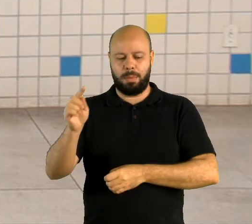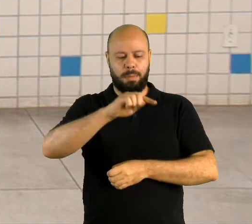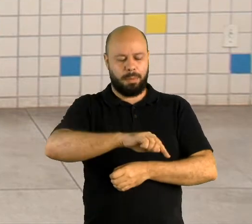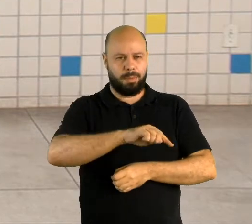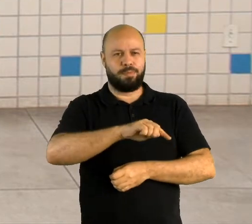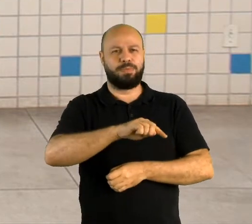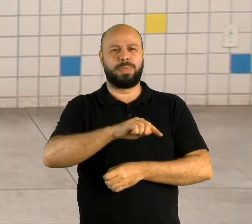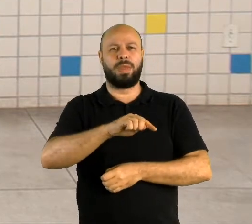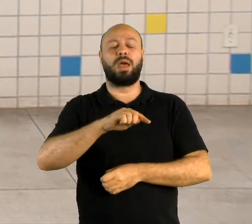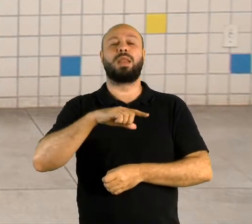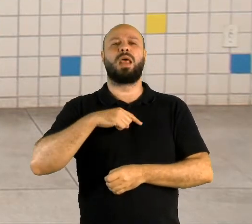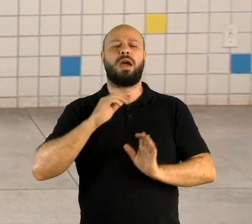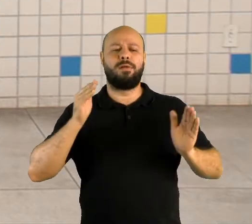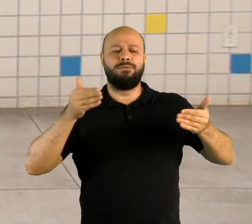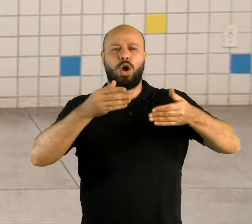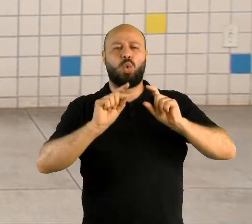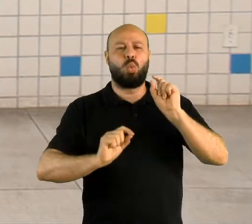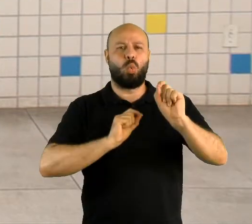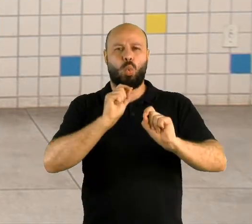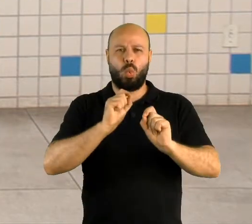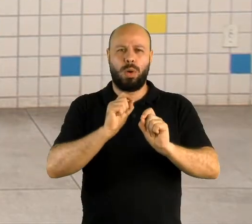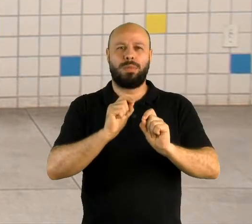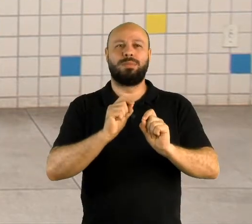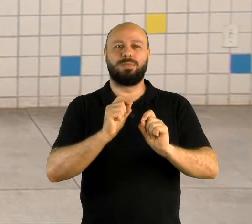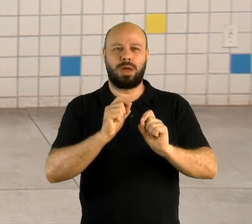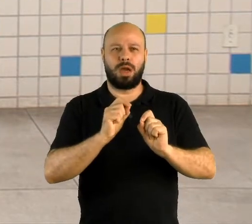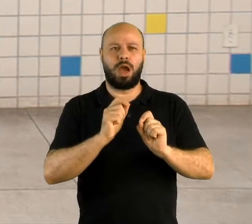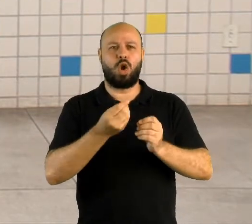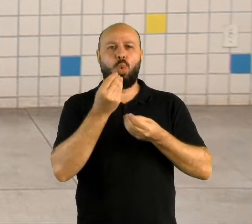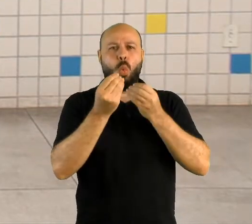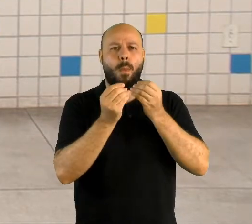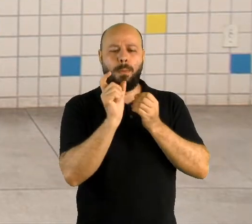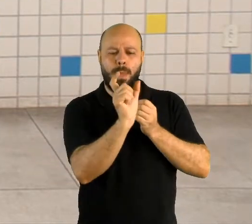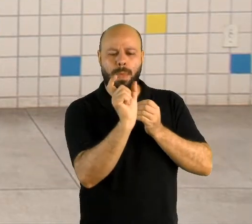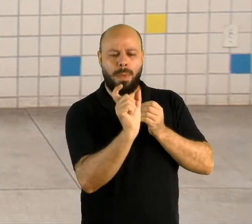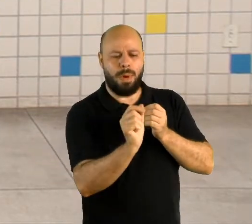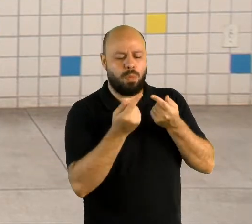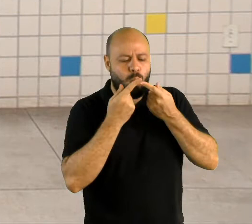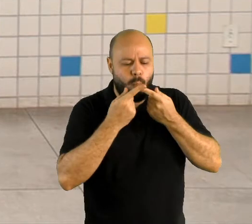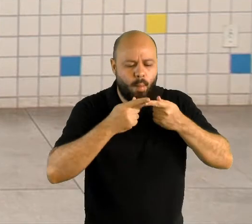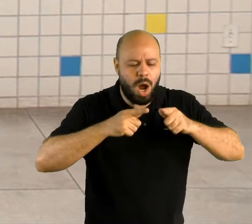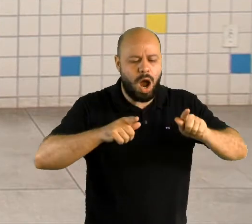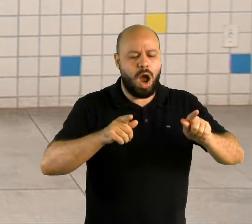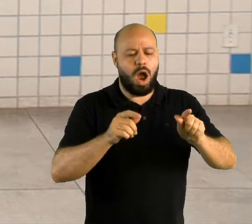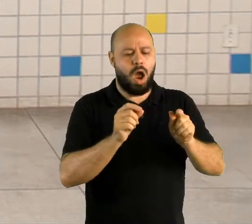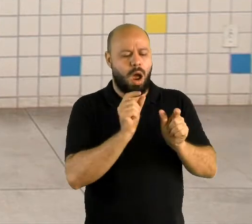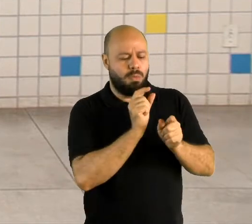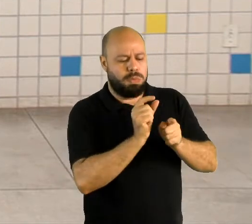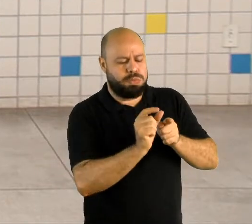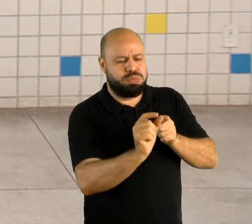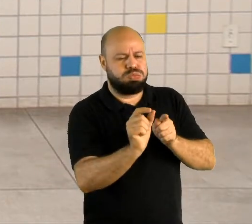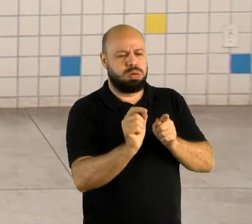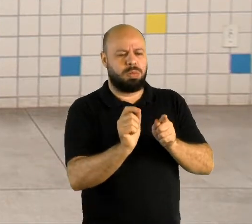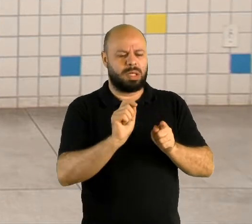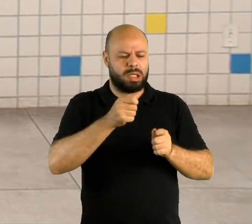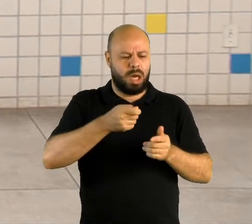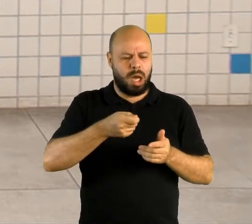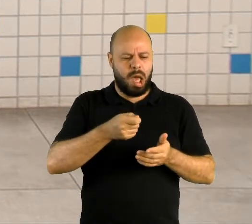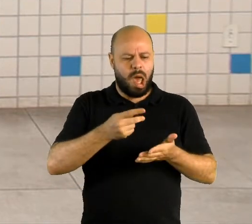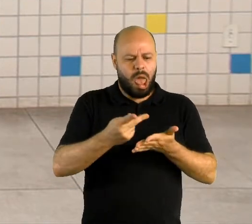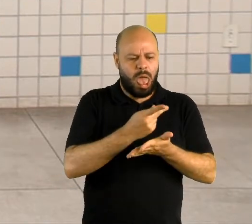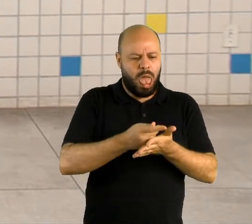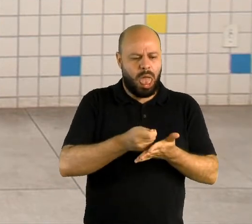segundo dá ênfase às questões ortográficas e gramaticais, punindo com rigor os que